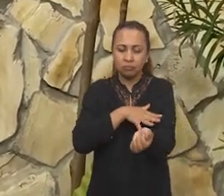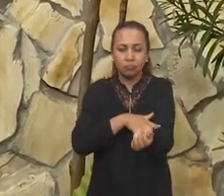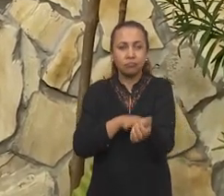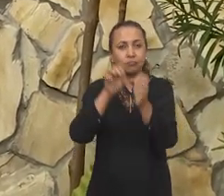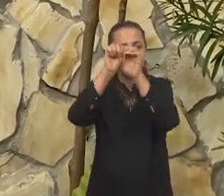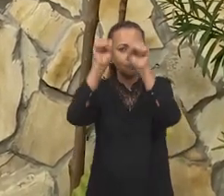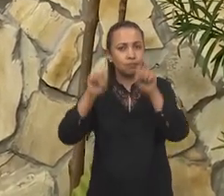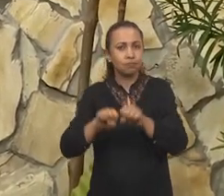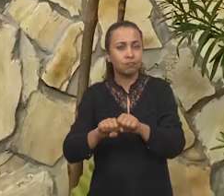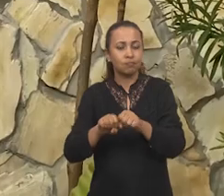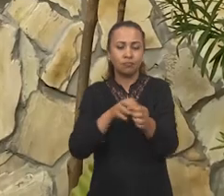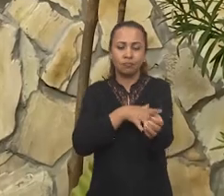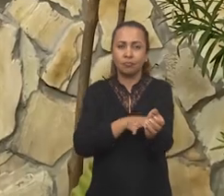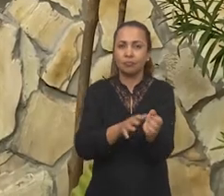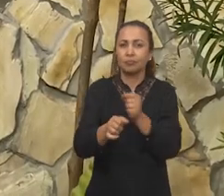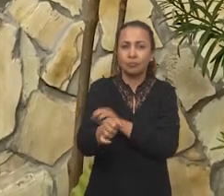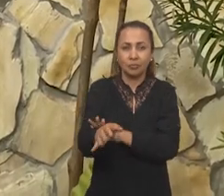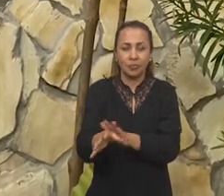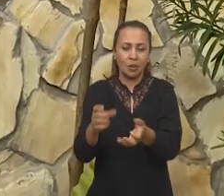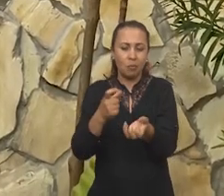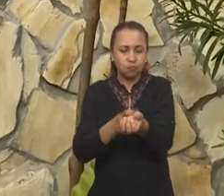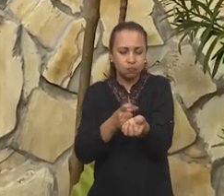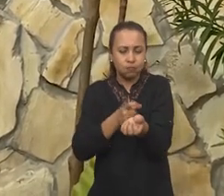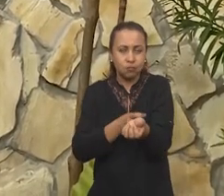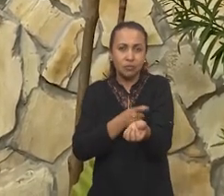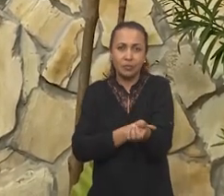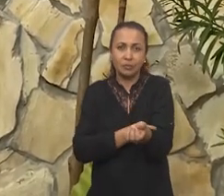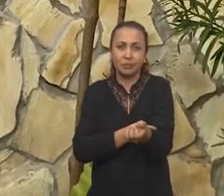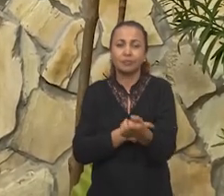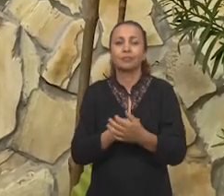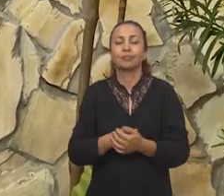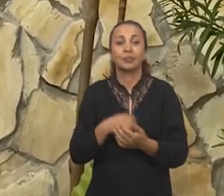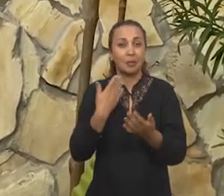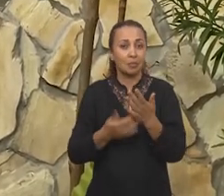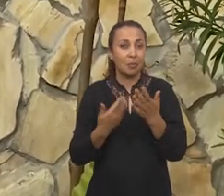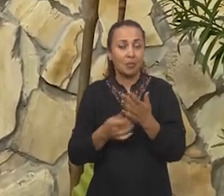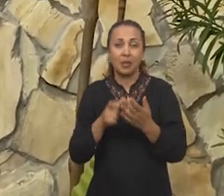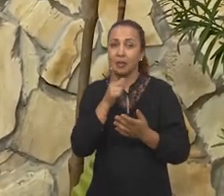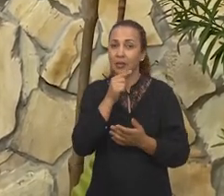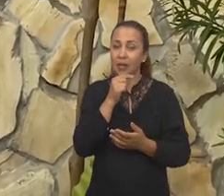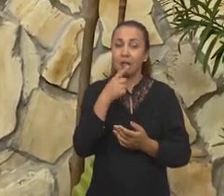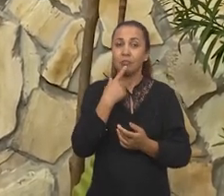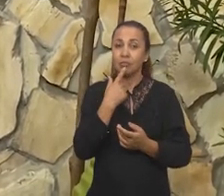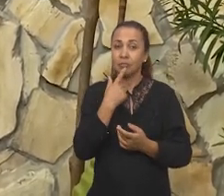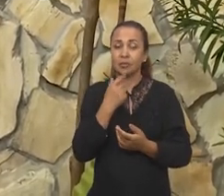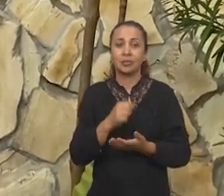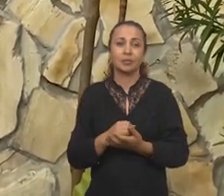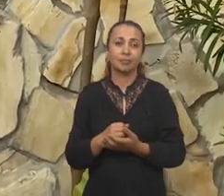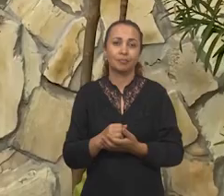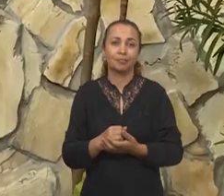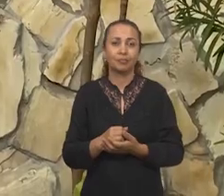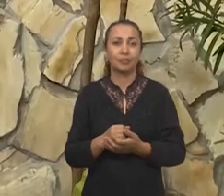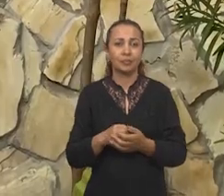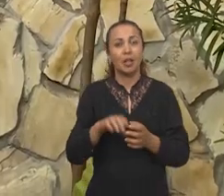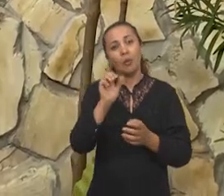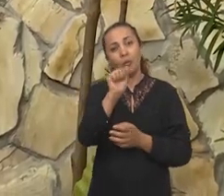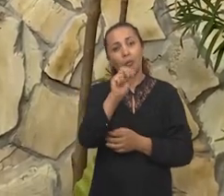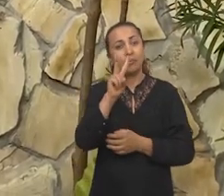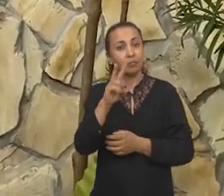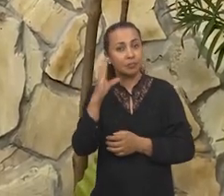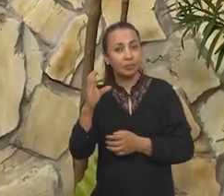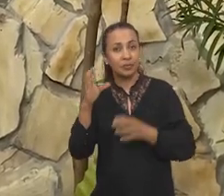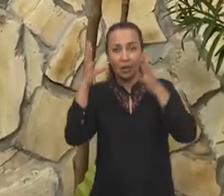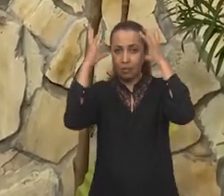como tromboses e hemorragias puxando Claro e da neurologia o acidente vascular cerebral